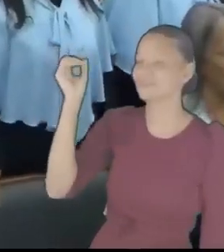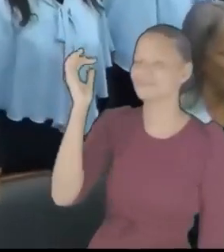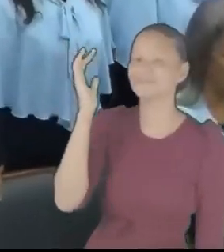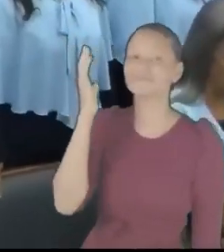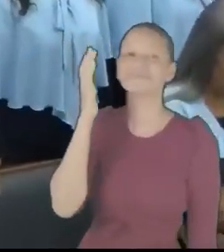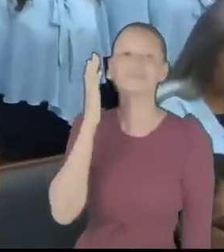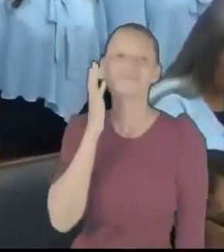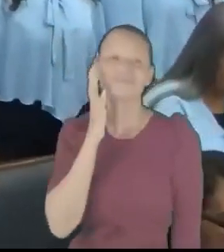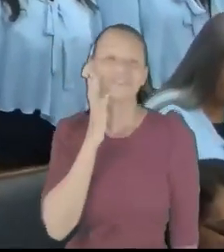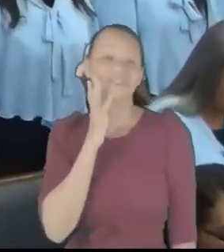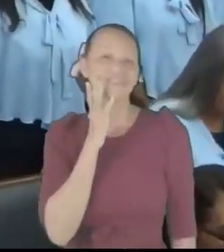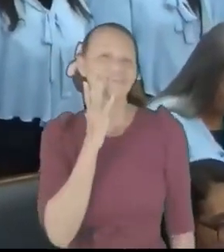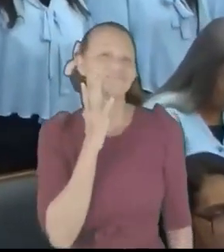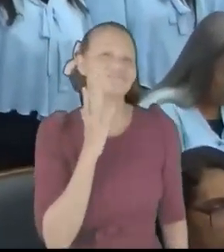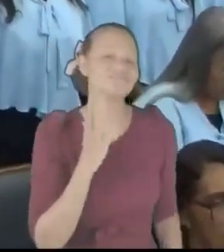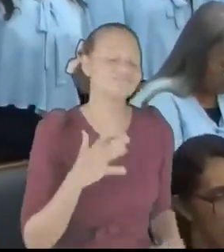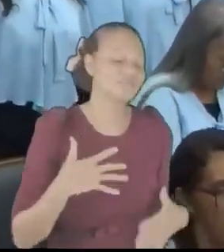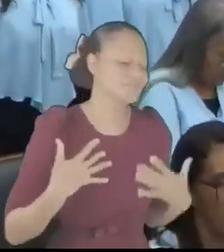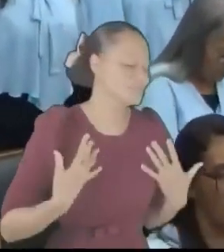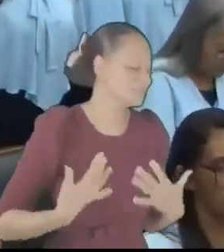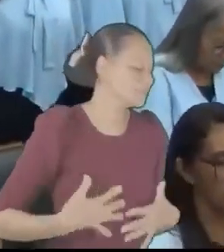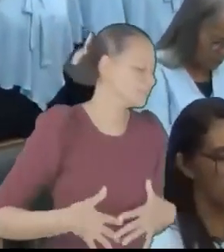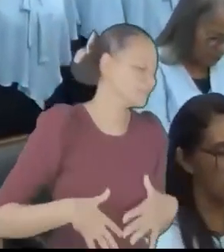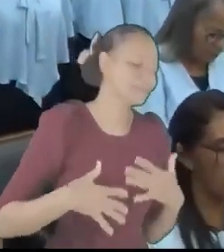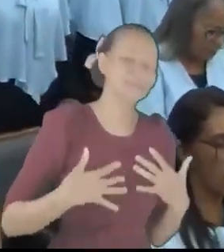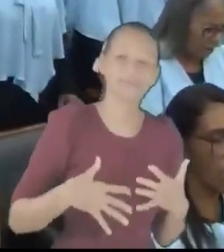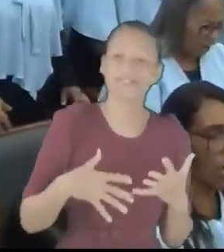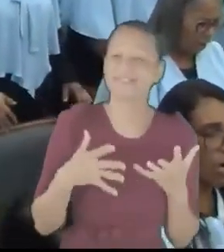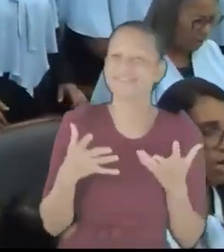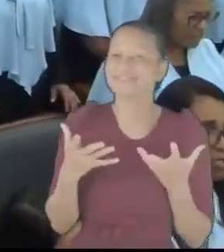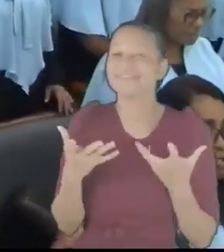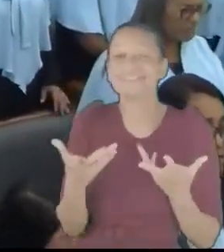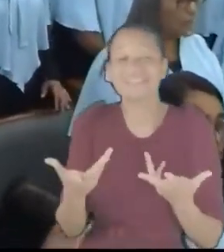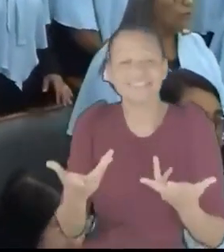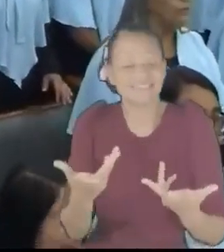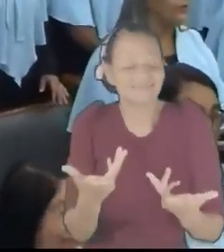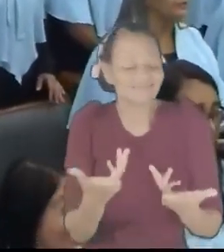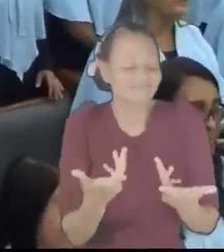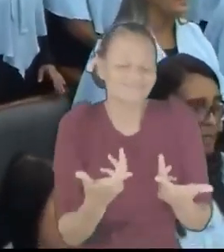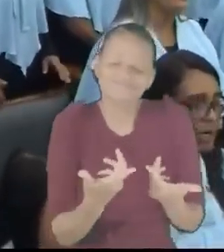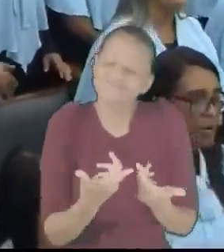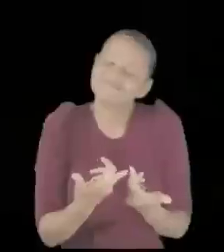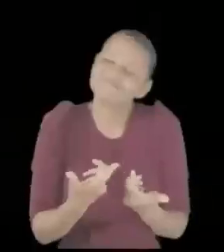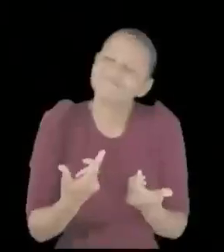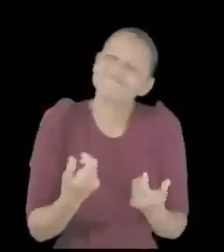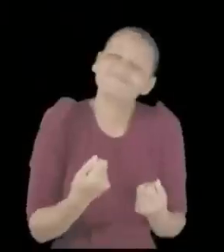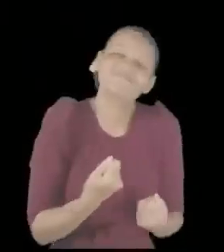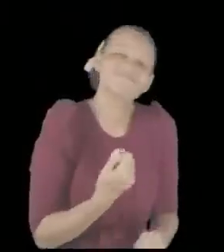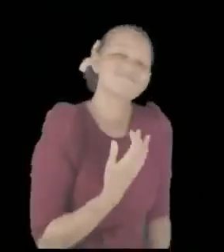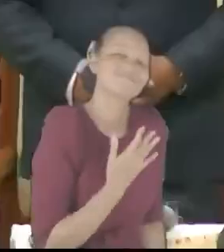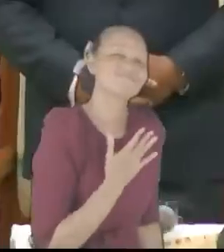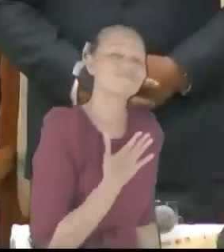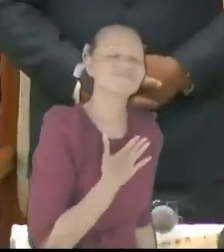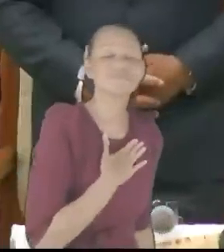Agora, quão ditoso então, quão ditoso então,